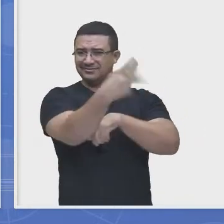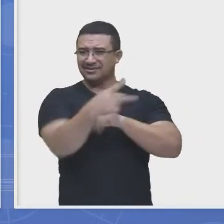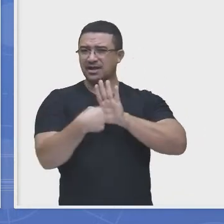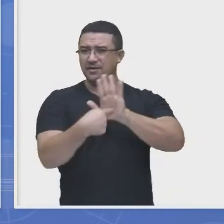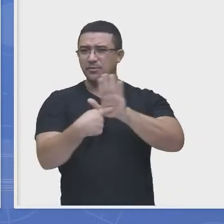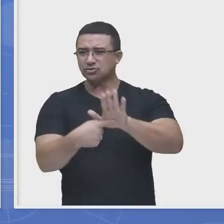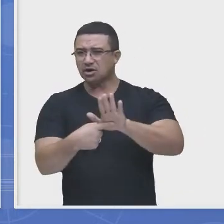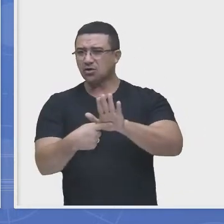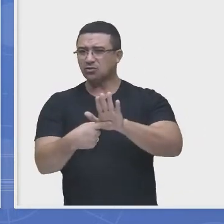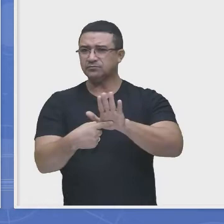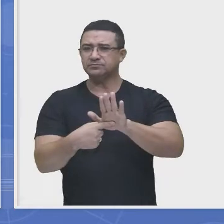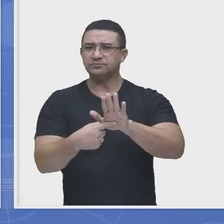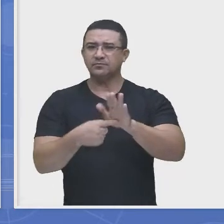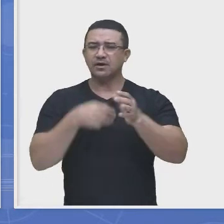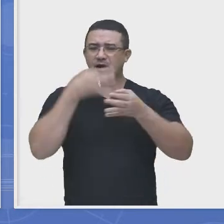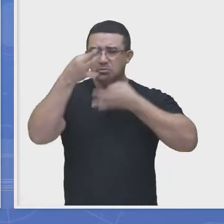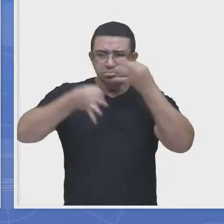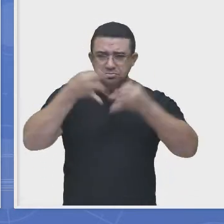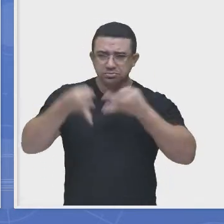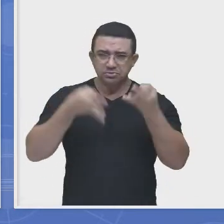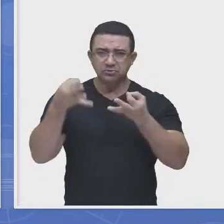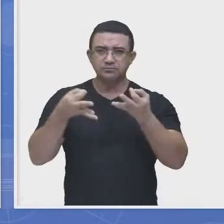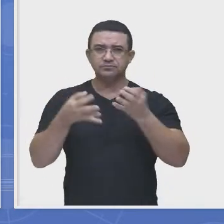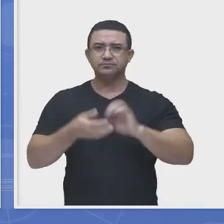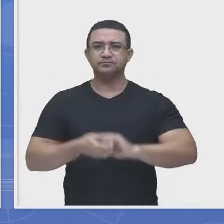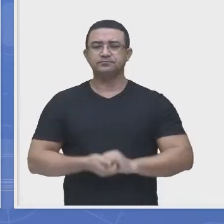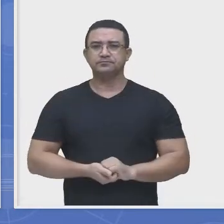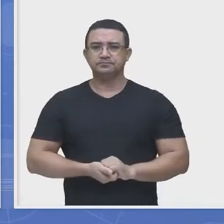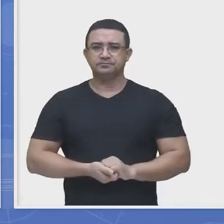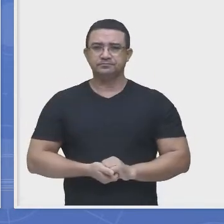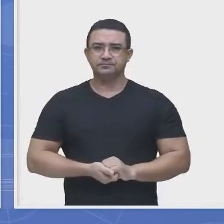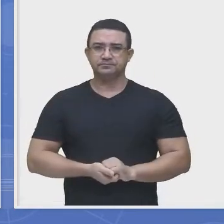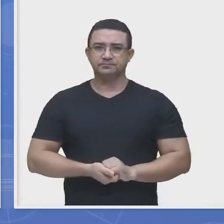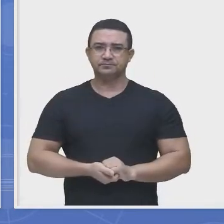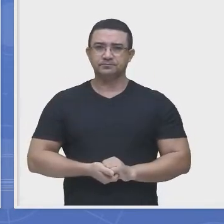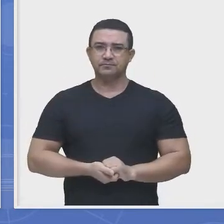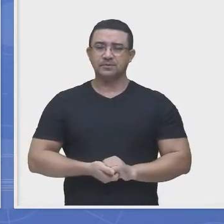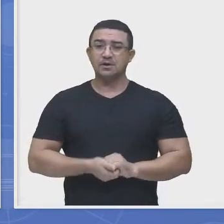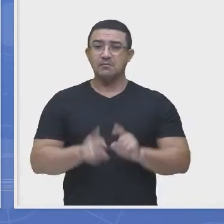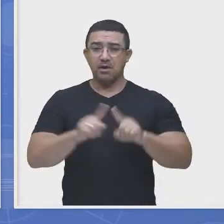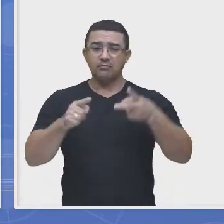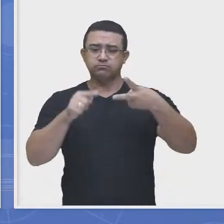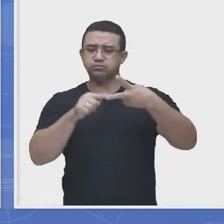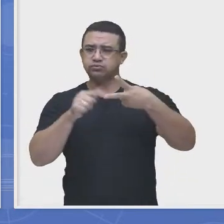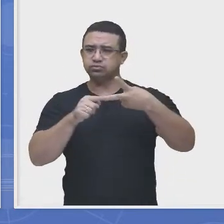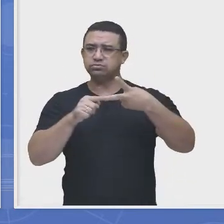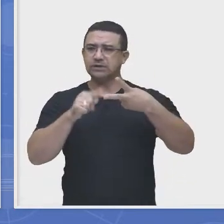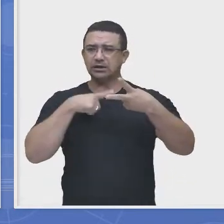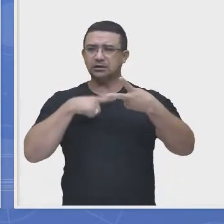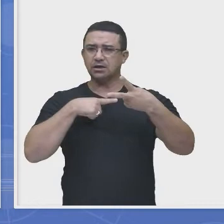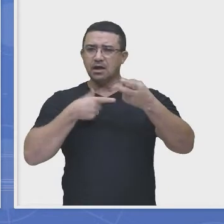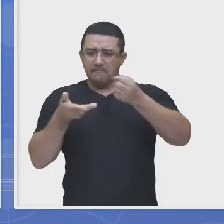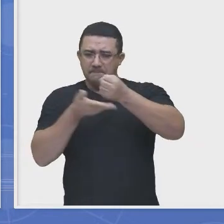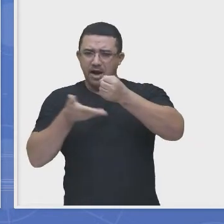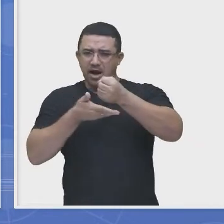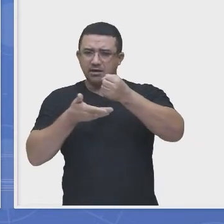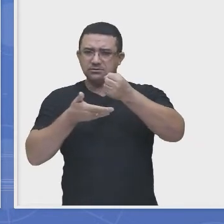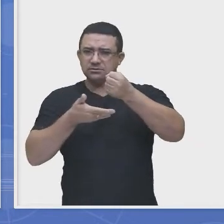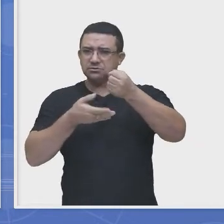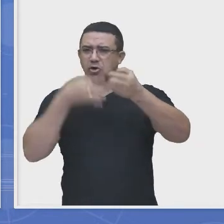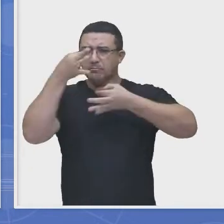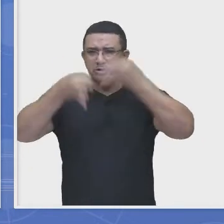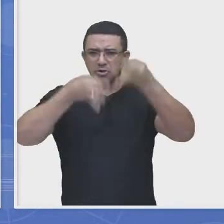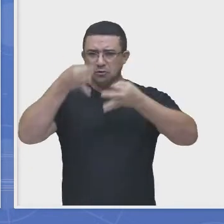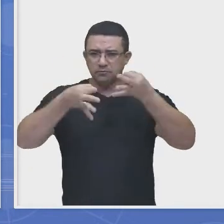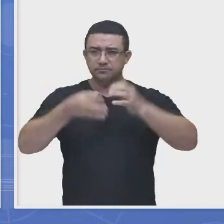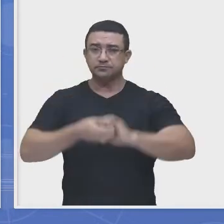apresentar opinião, no caso, embasada em argumentos, certo? Observando